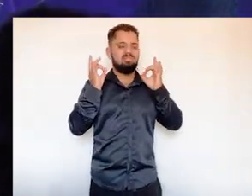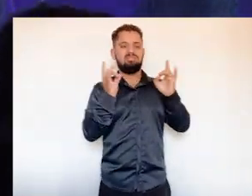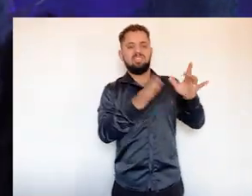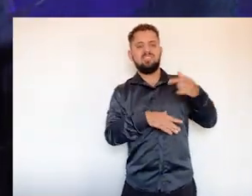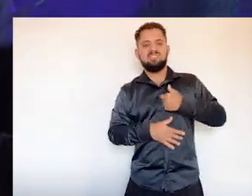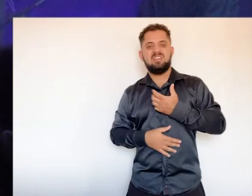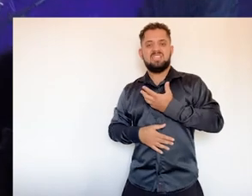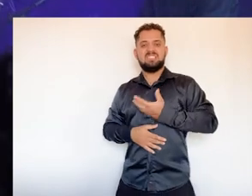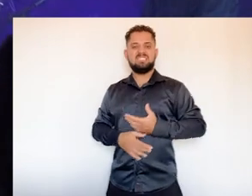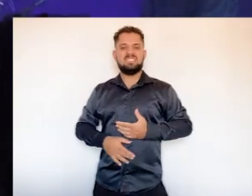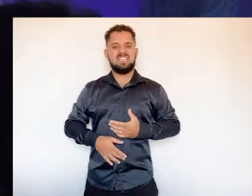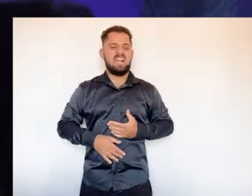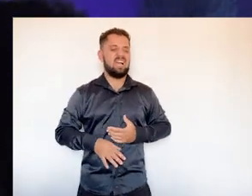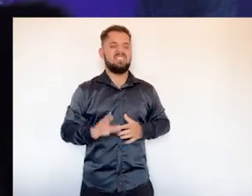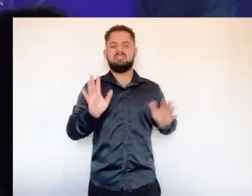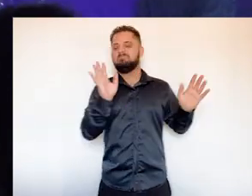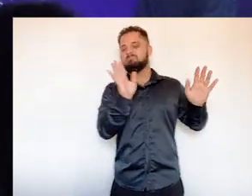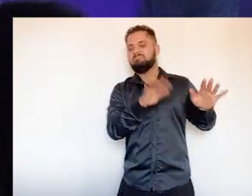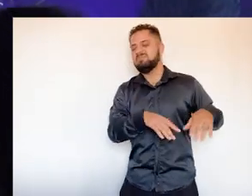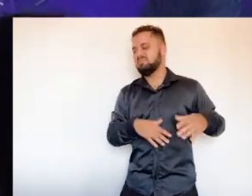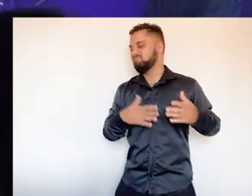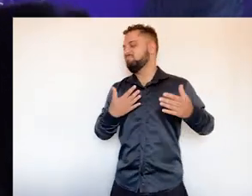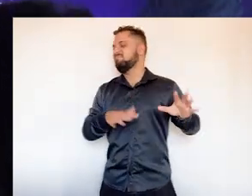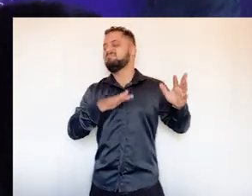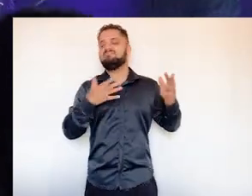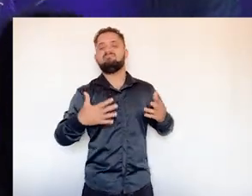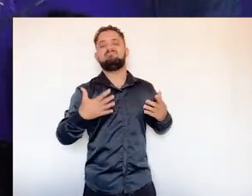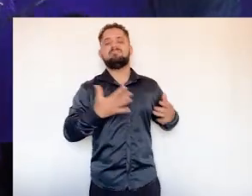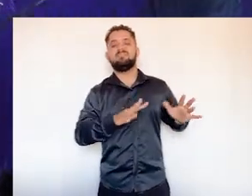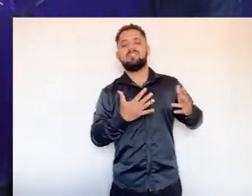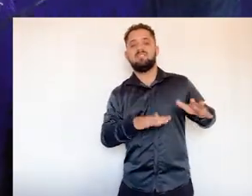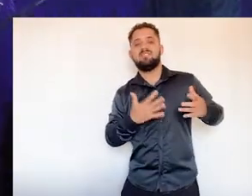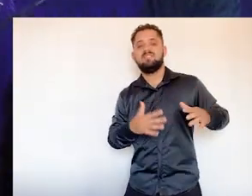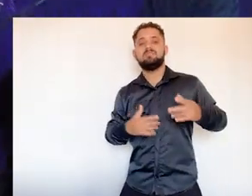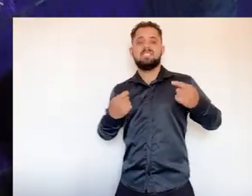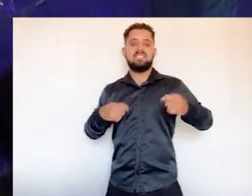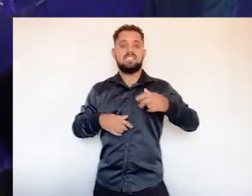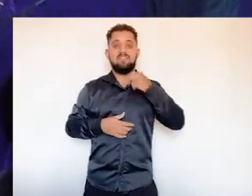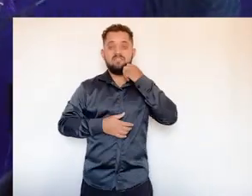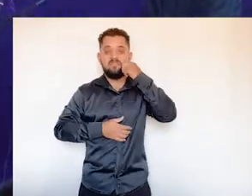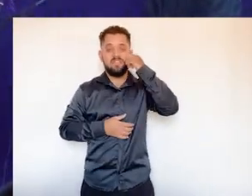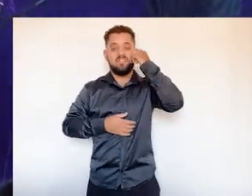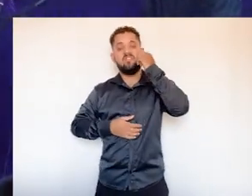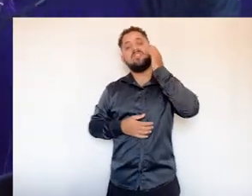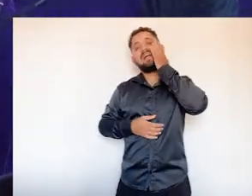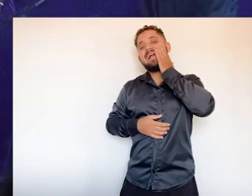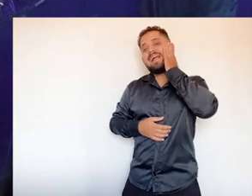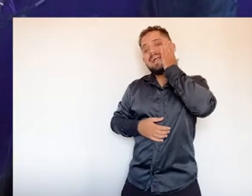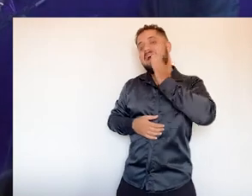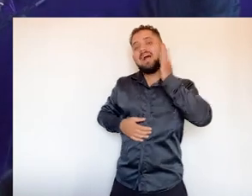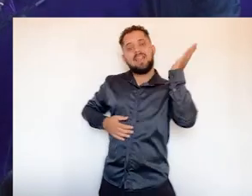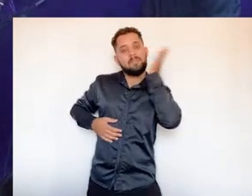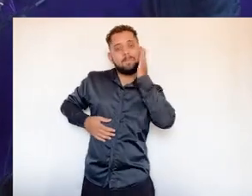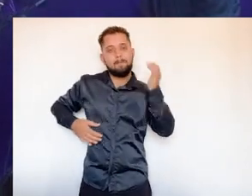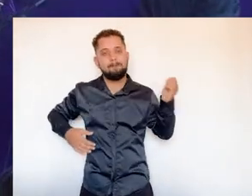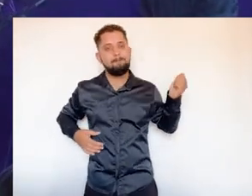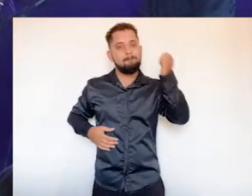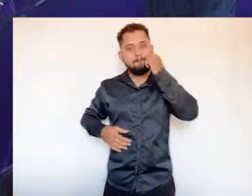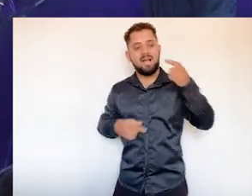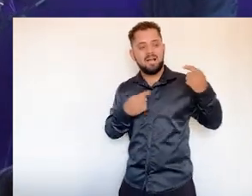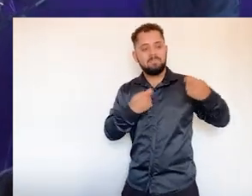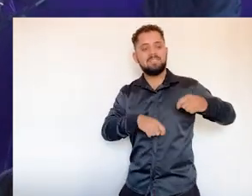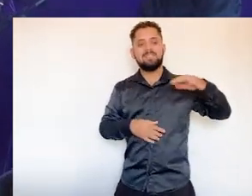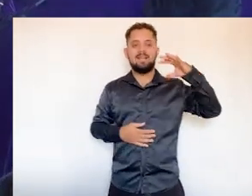olhado. Olho de peroba, é filtro solar. Pra canalhocrata, o melhor que há. Olho de peroba, é